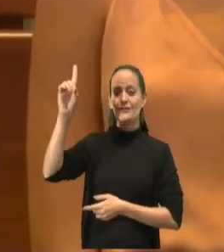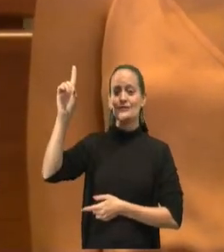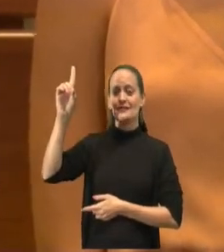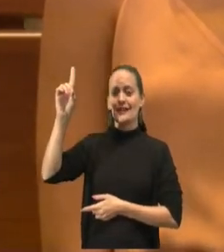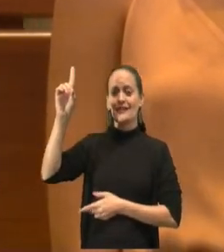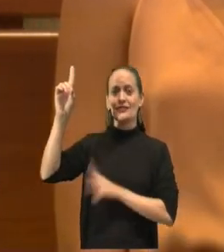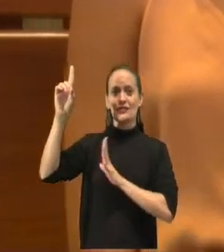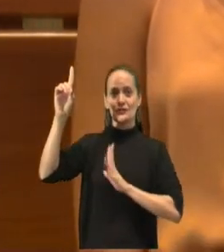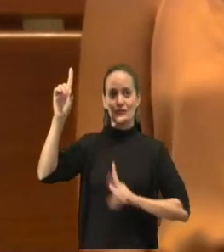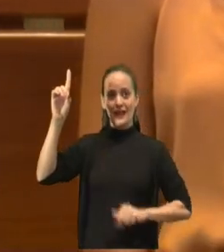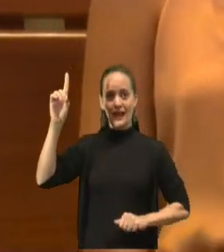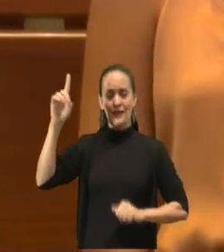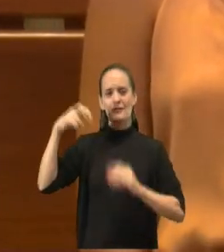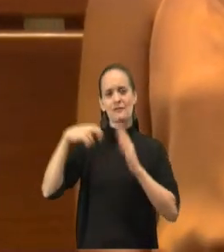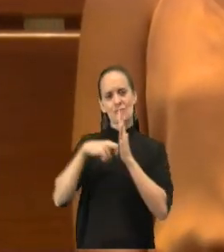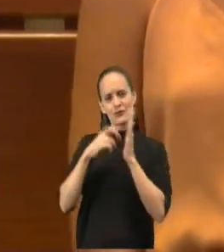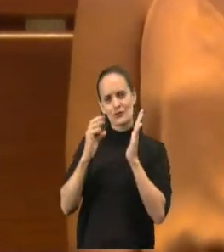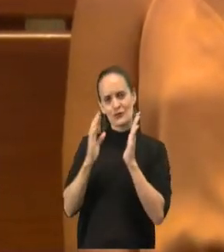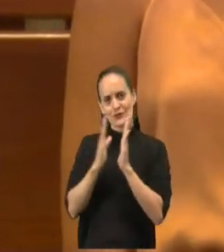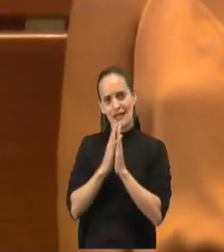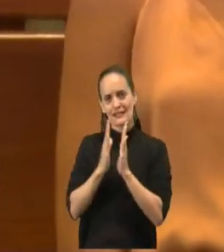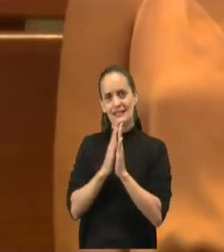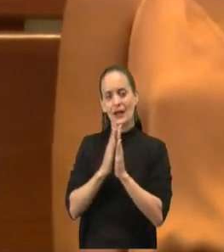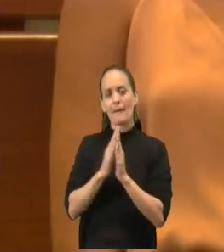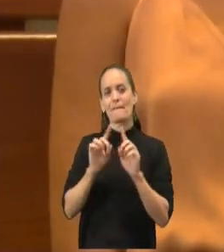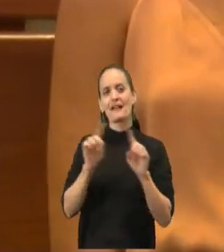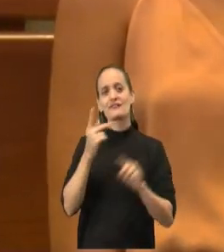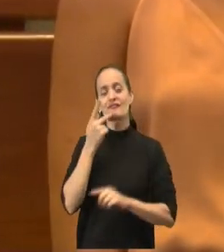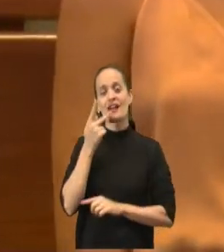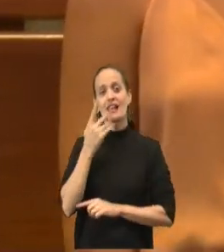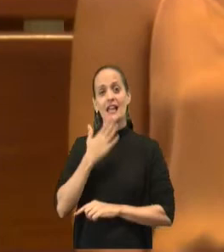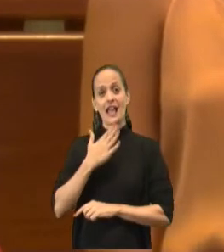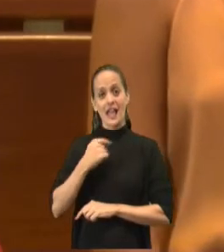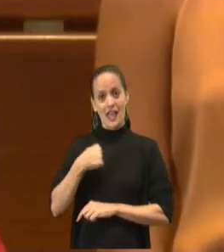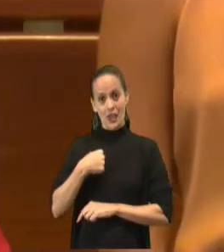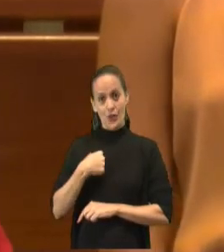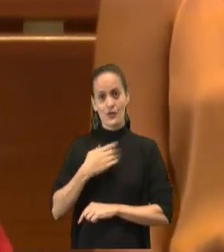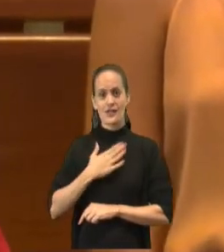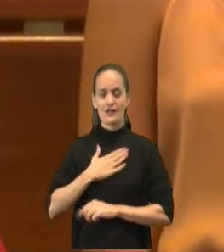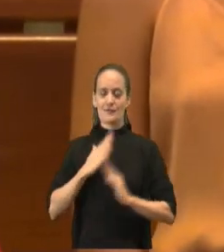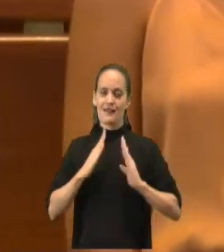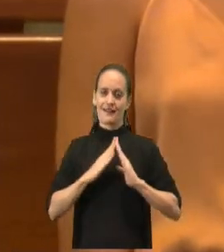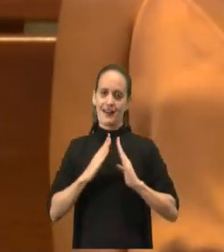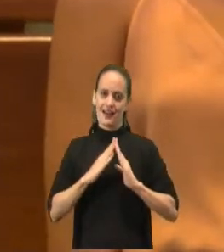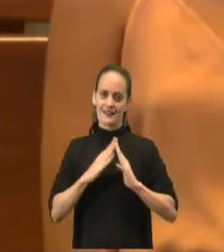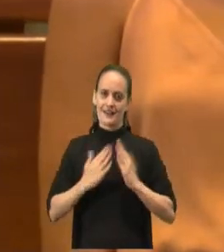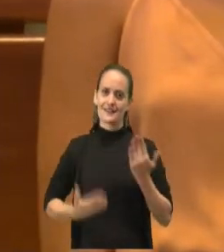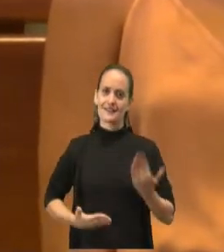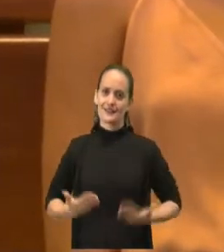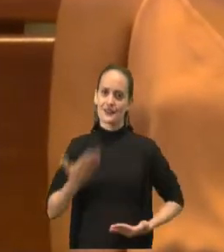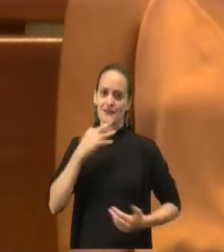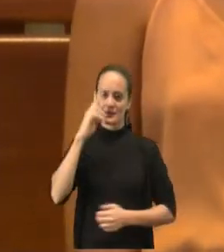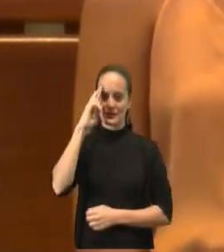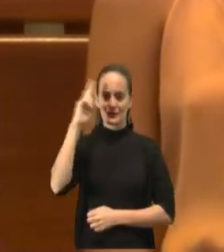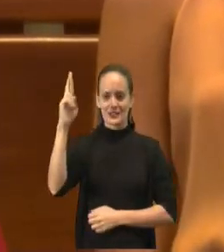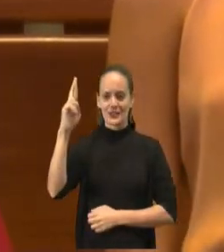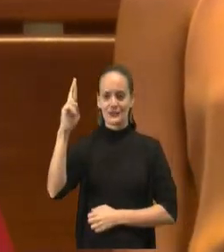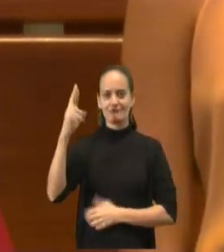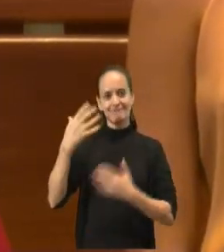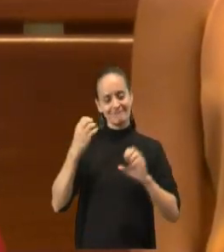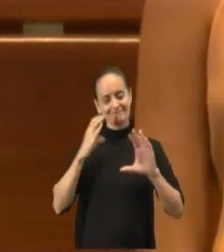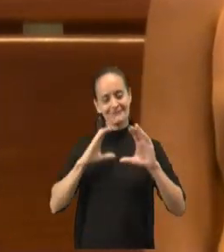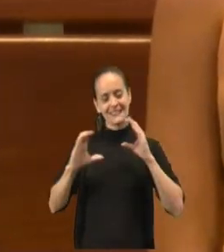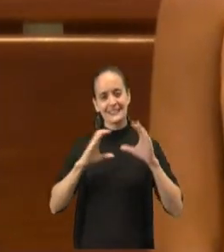de onde vocês vieram, mas eu e minha casa serviremos ao Senhor. Se você estiver com sua família, você vai poder cantar, se não,